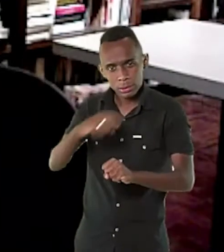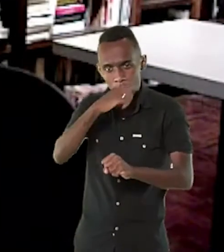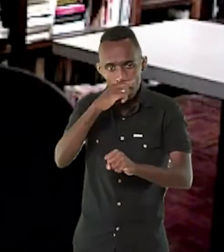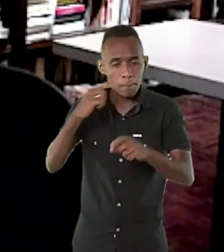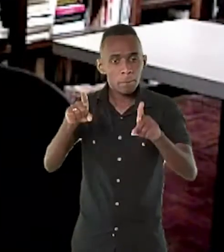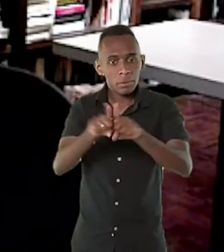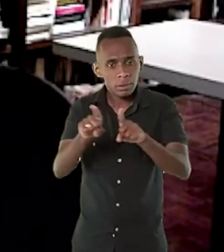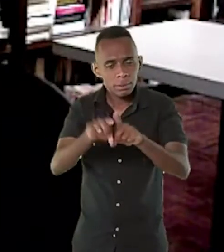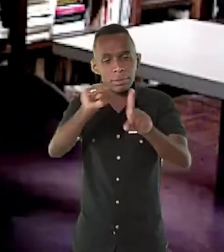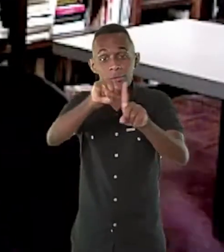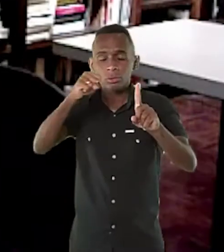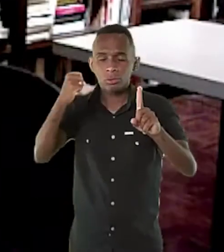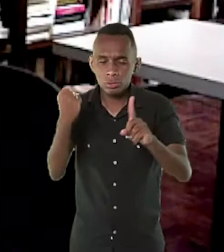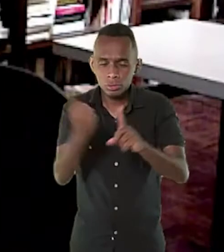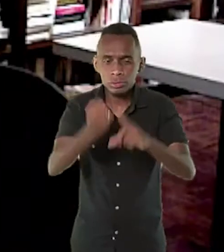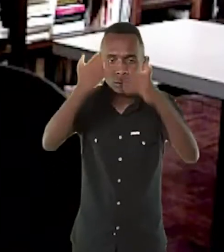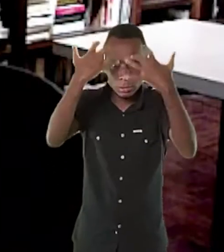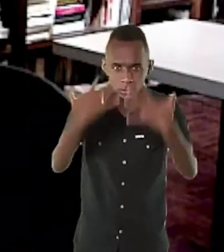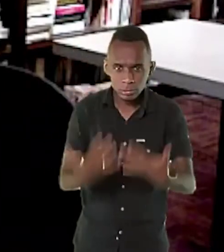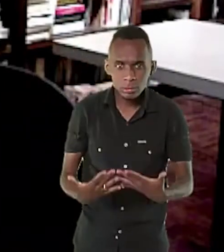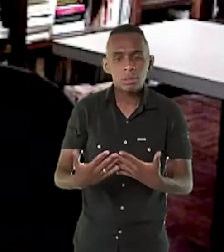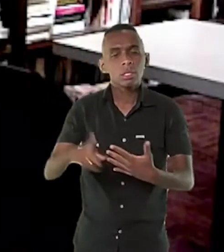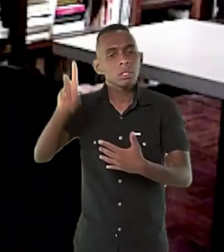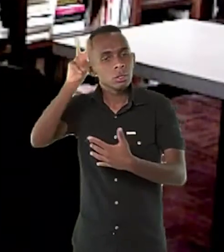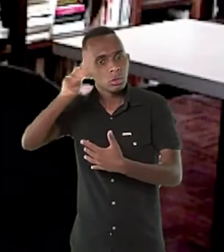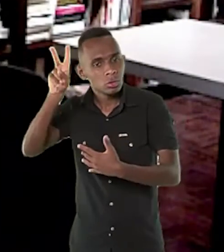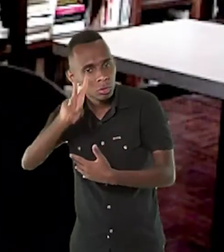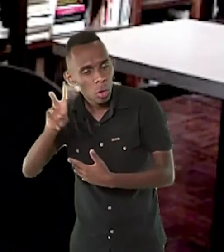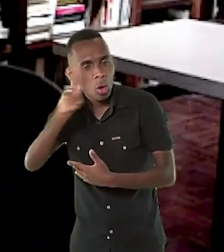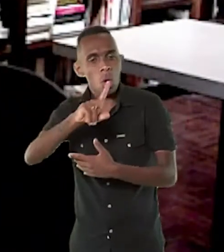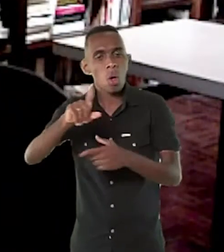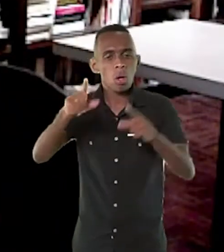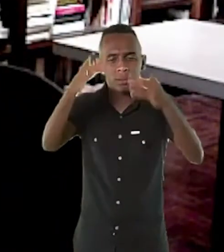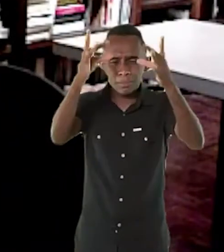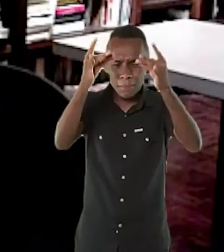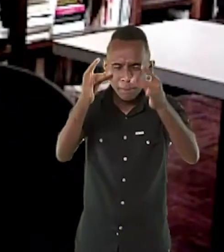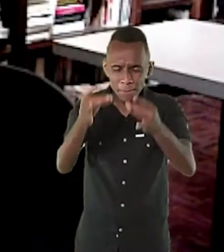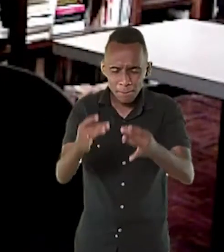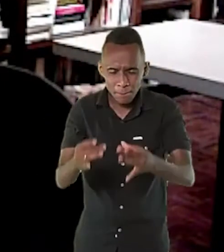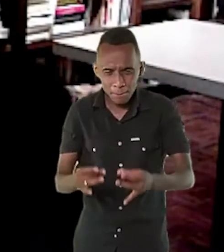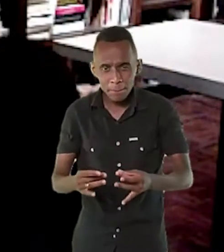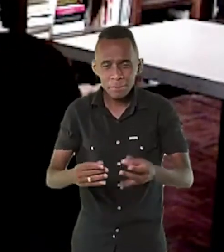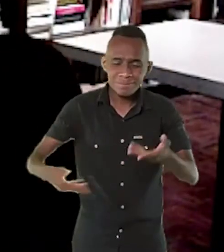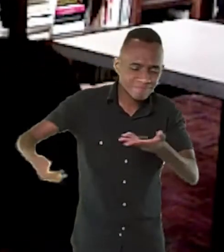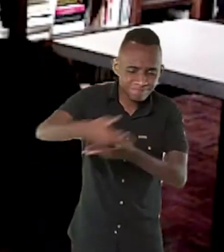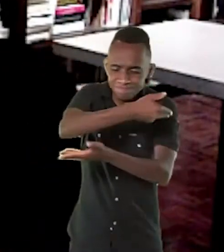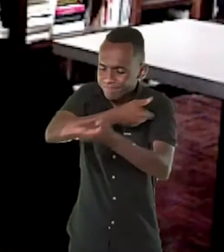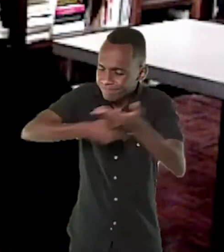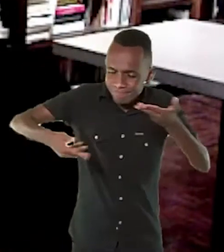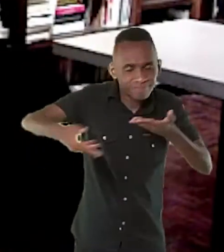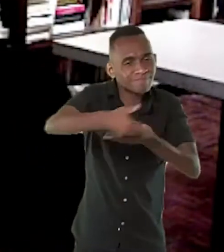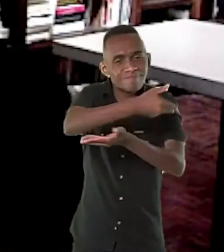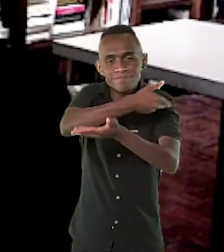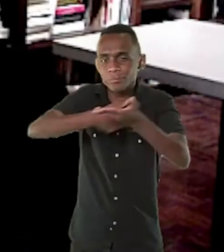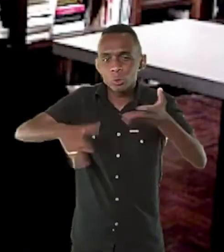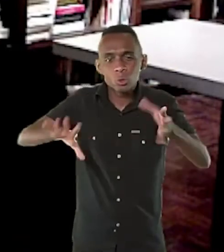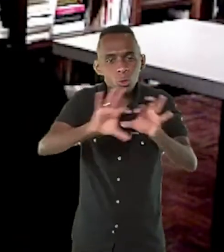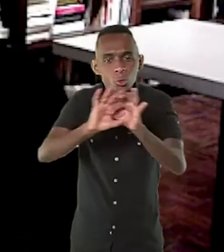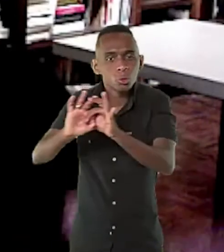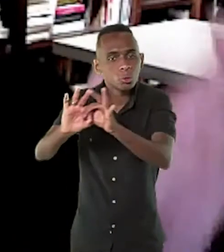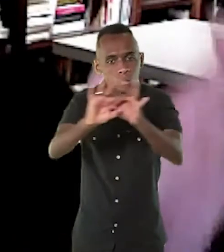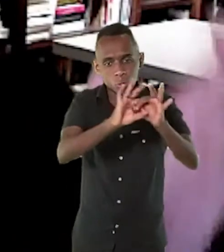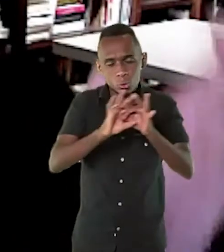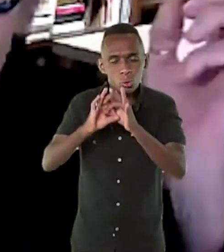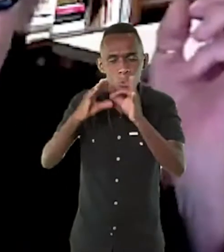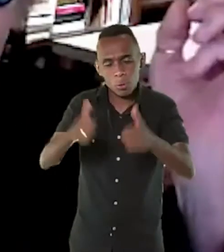de sociologia, de história, é um novelo. Isso talvez seja o melhor do nosso tempo,